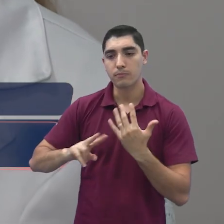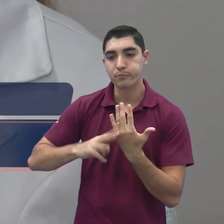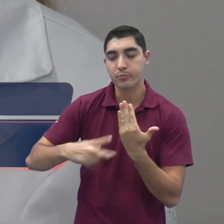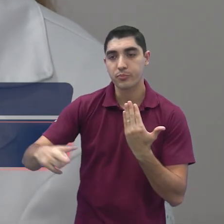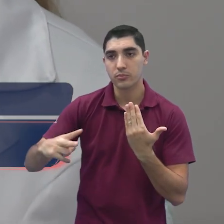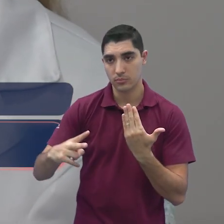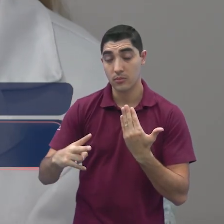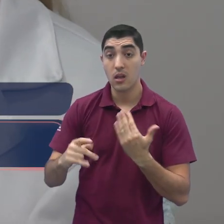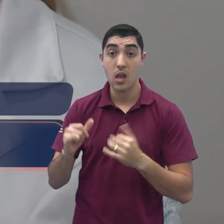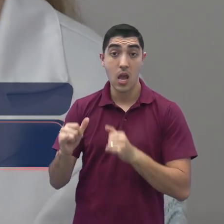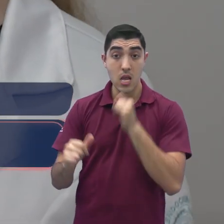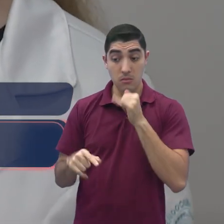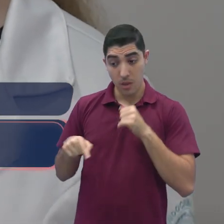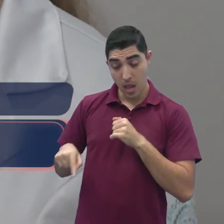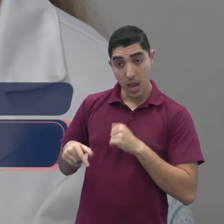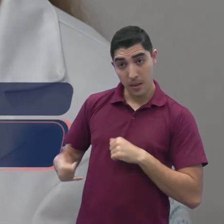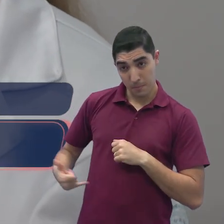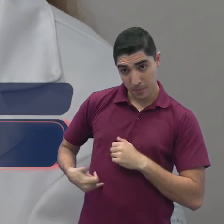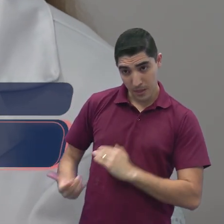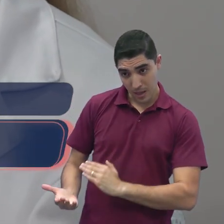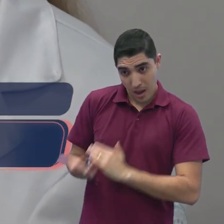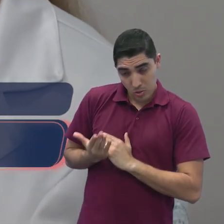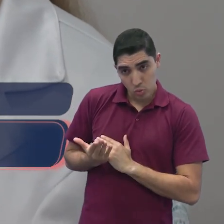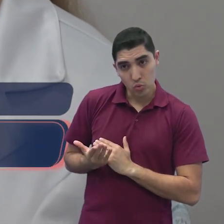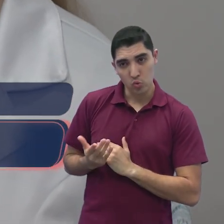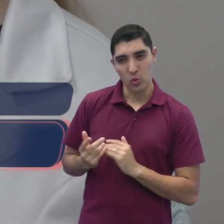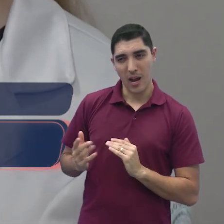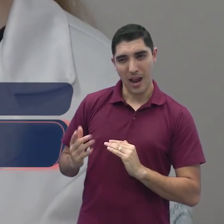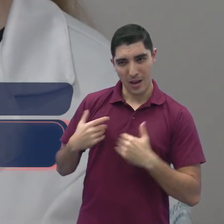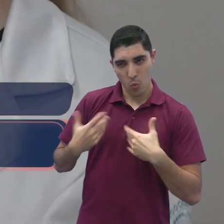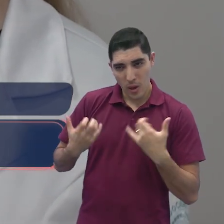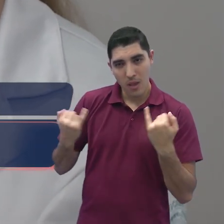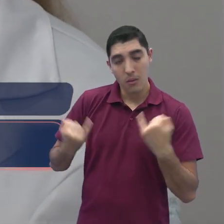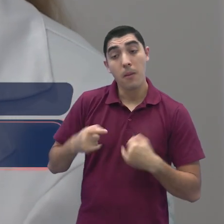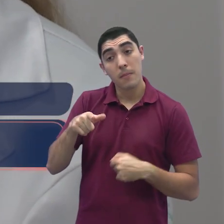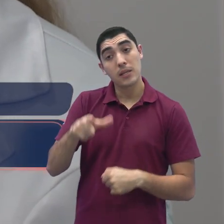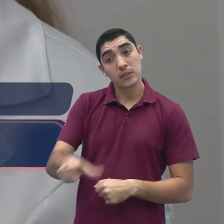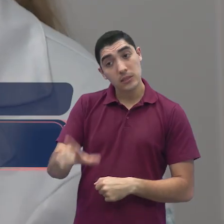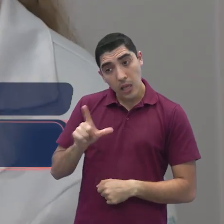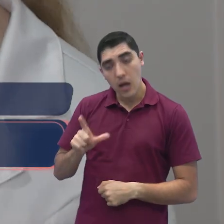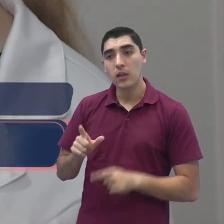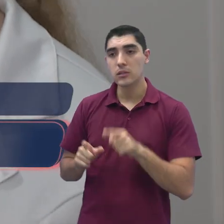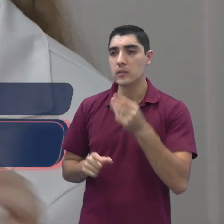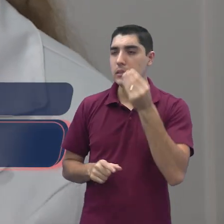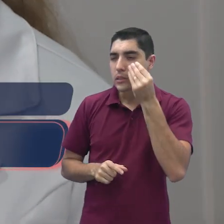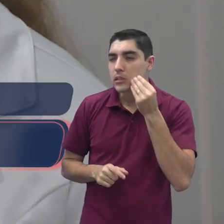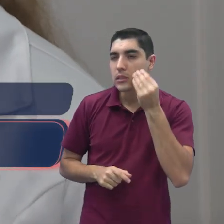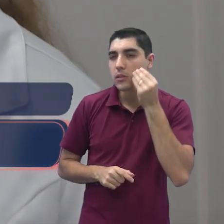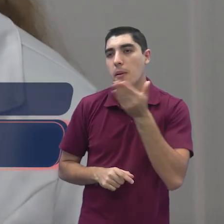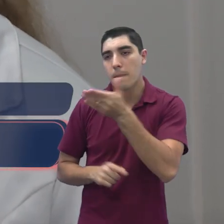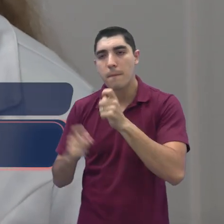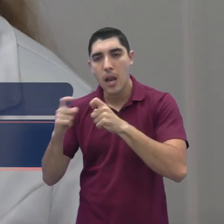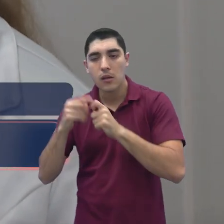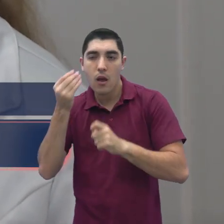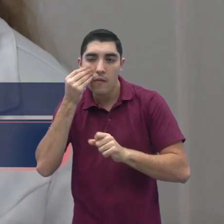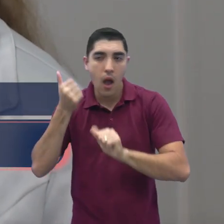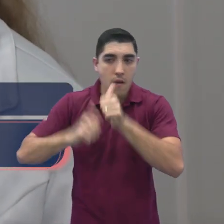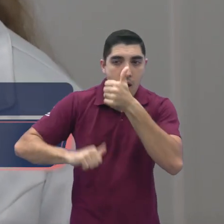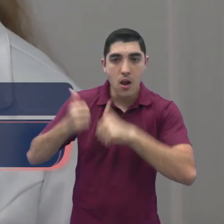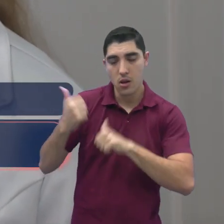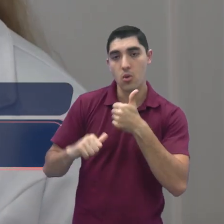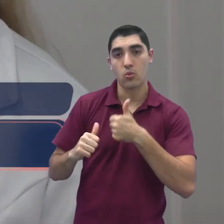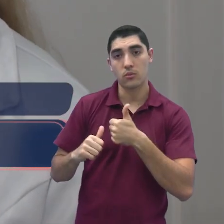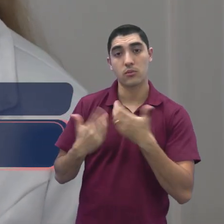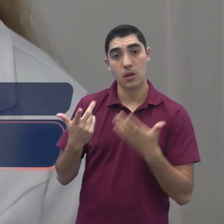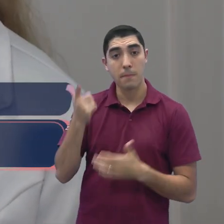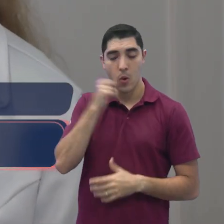Então, se é uma medicação que pode trazer benefício, é importante dar uma insistida, contornar os colaterais, tem muita coisa para